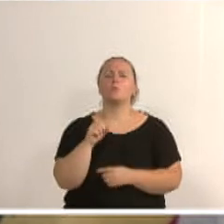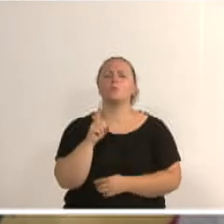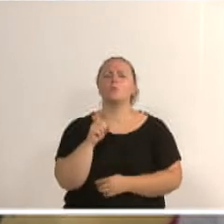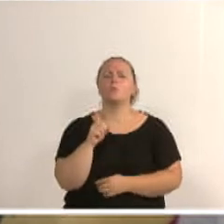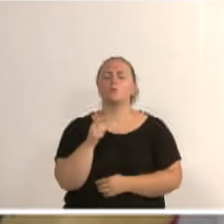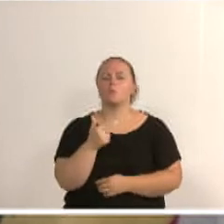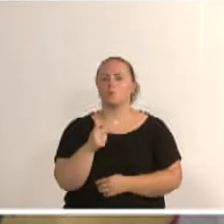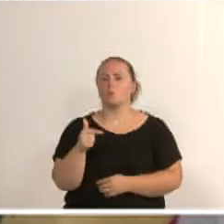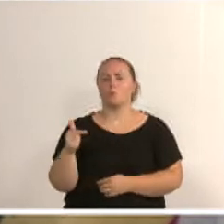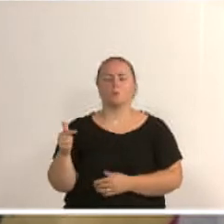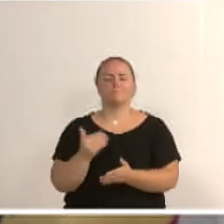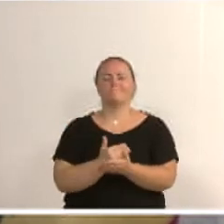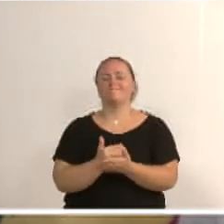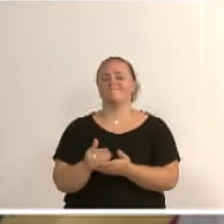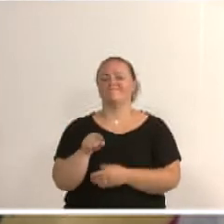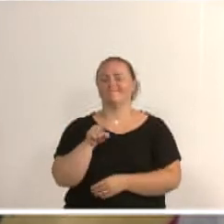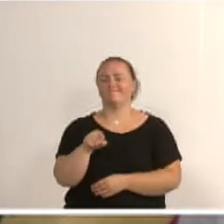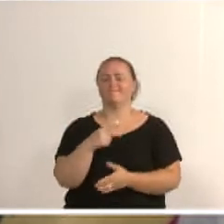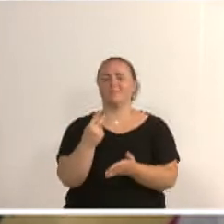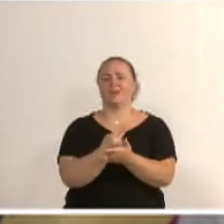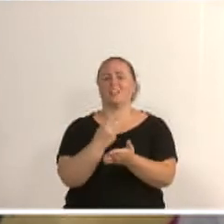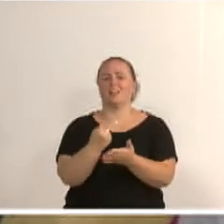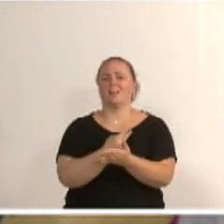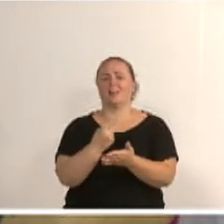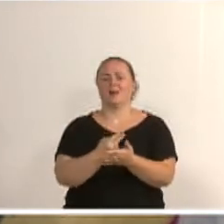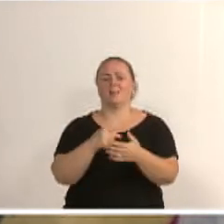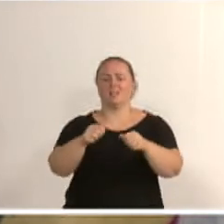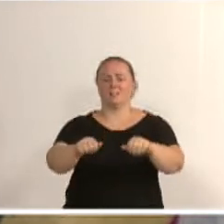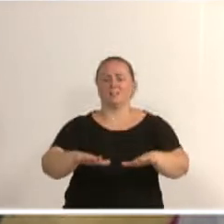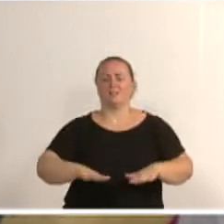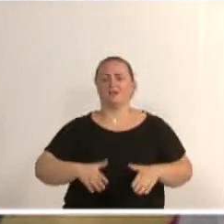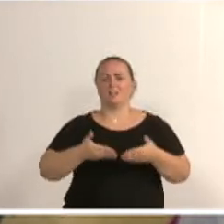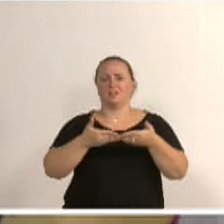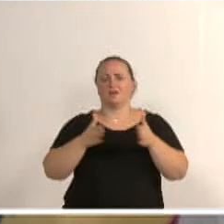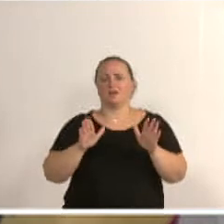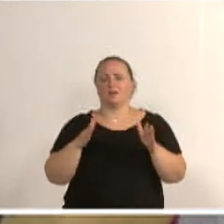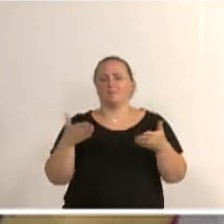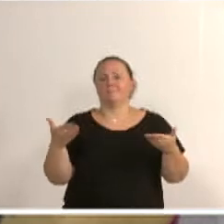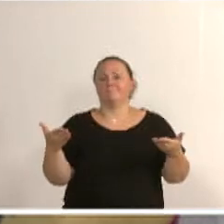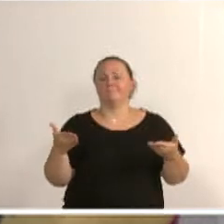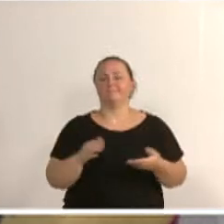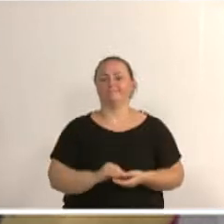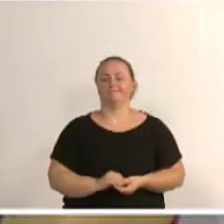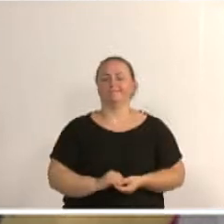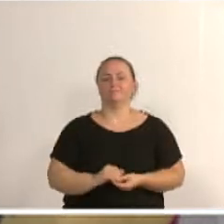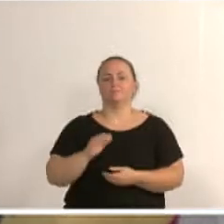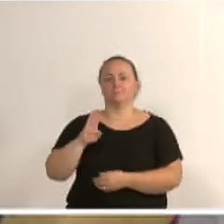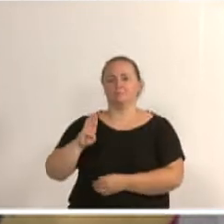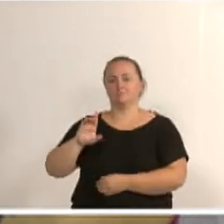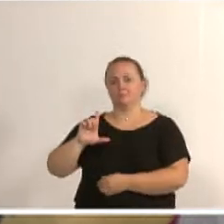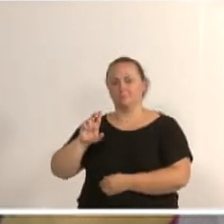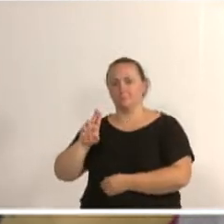Então, começa por aí os erros da audiência pública. A Blumob sequer respeita cada um de vocês. Tá? Uma outra coisa,